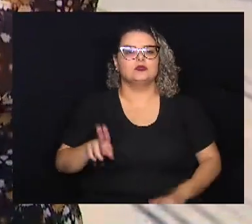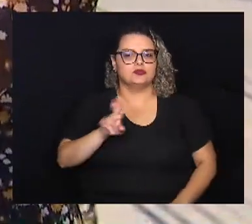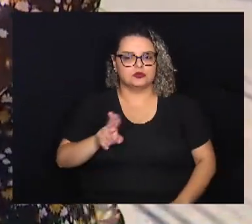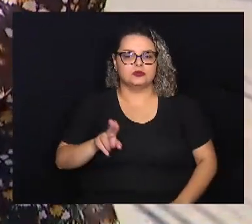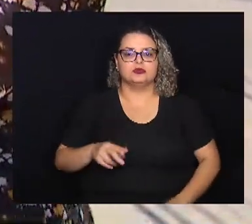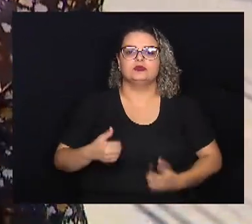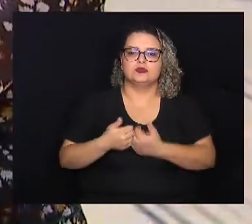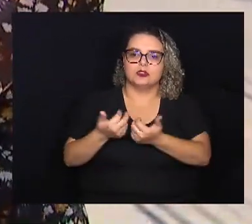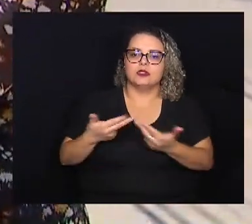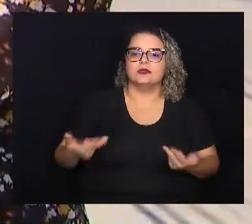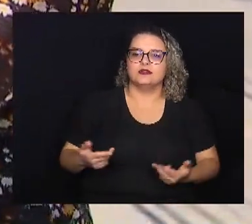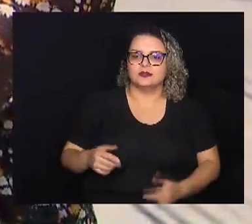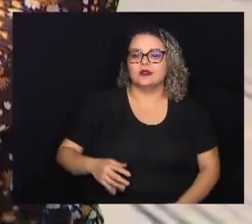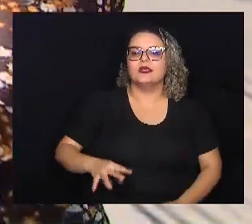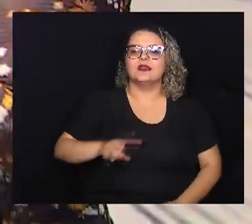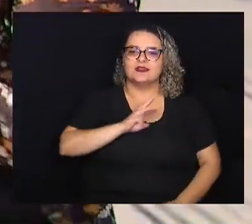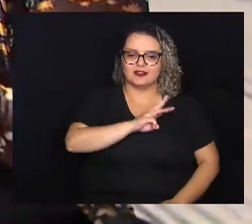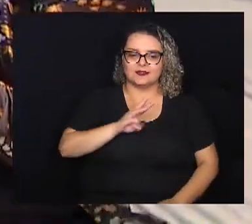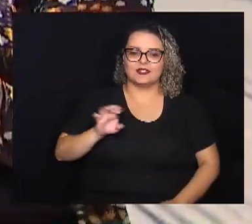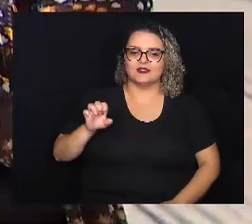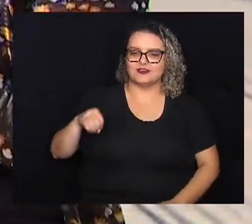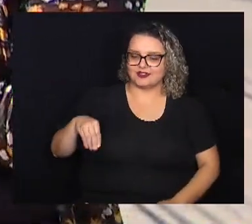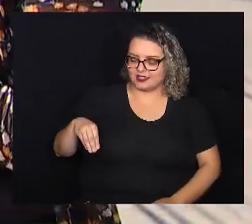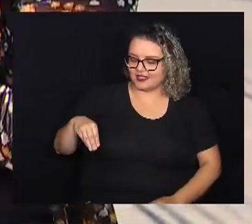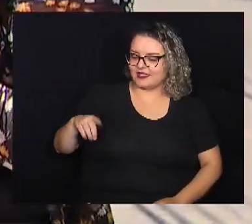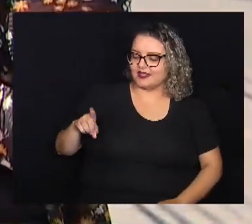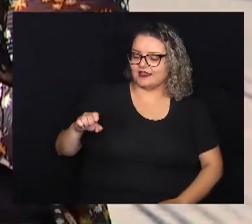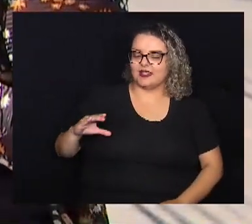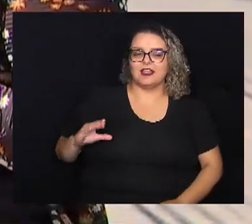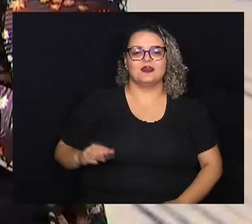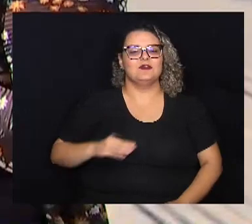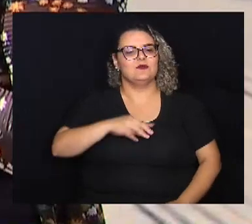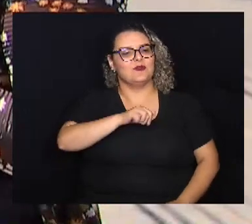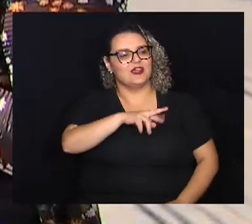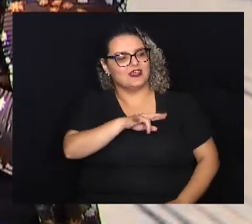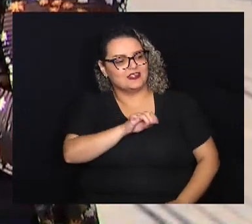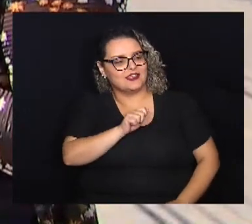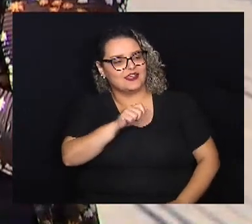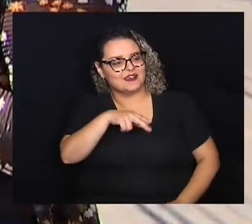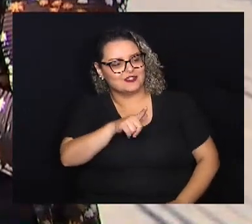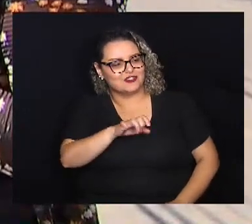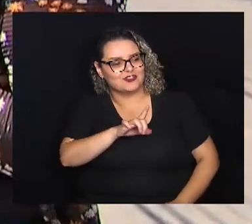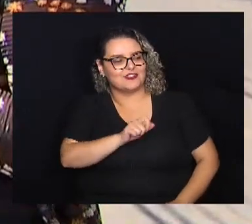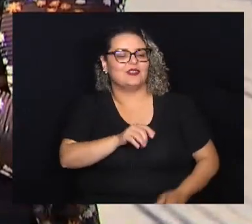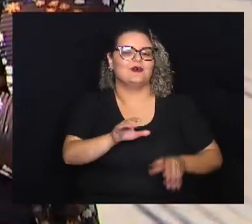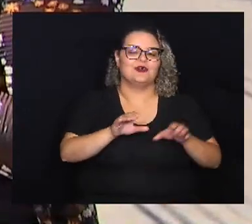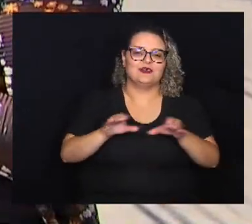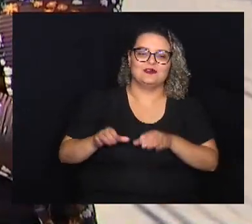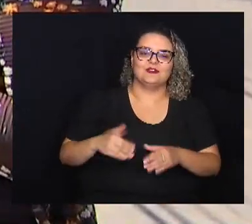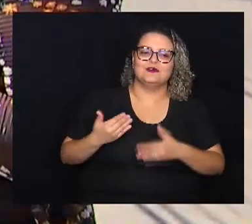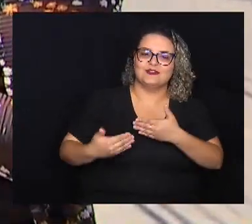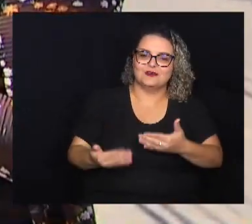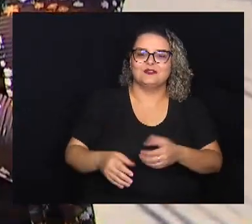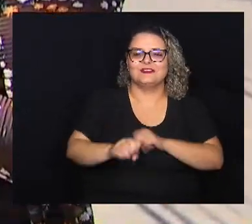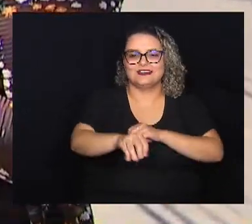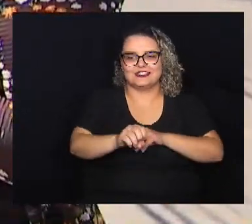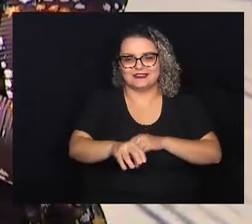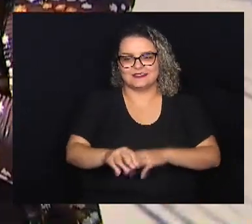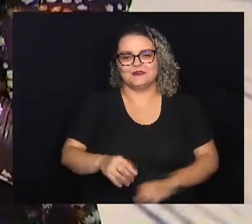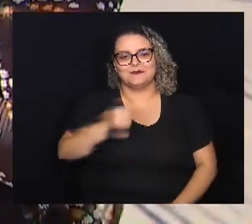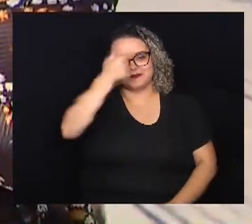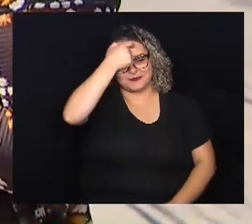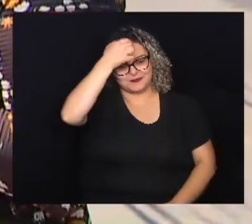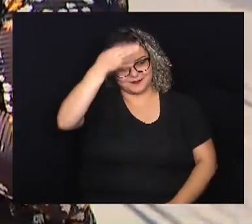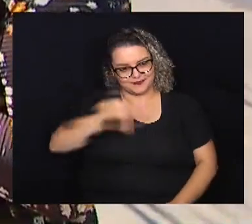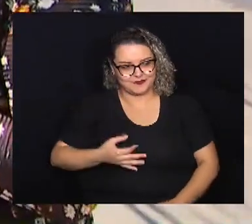conhecer a programação da CEMOB está no site da INDEC. Maravilha! Mariângela Marindo Santos Pereira, coordenadora do processo de educação e cidadania,